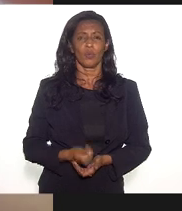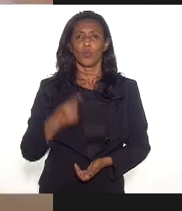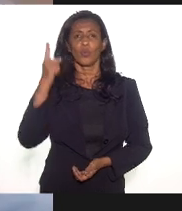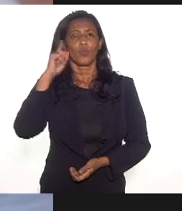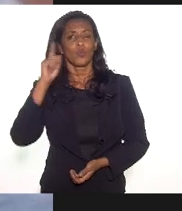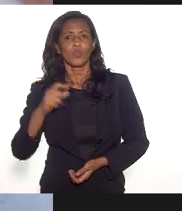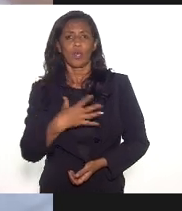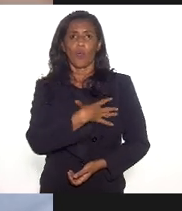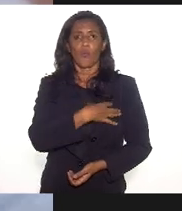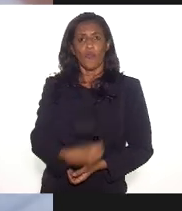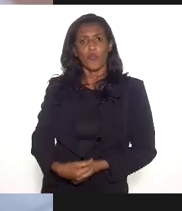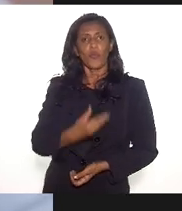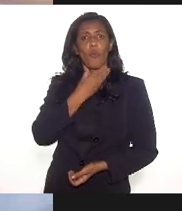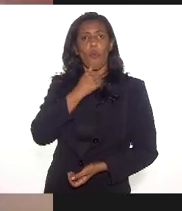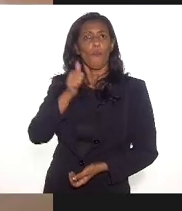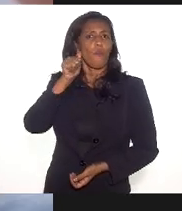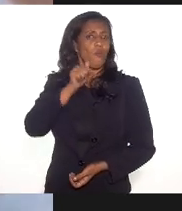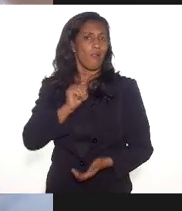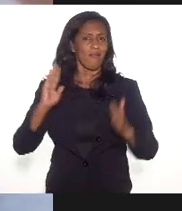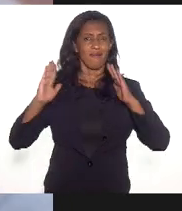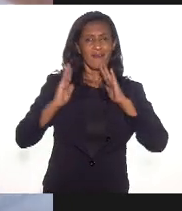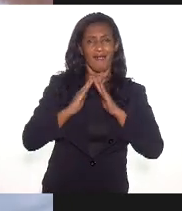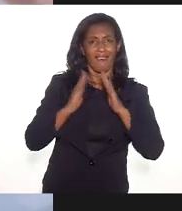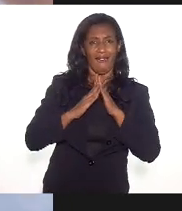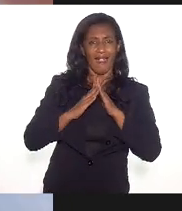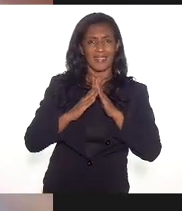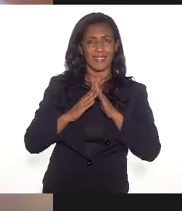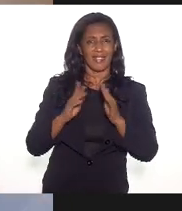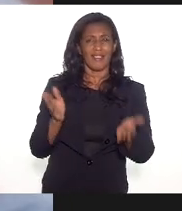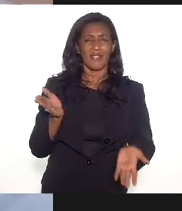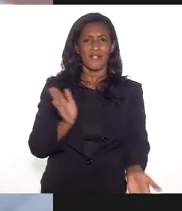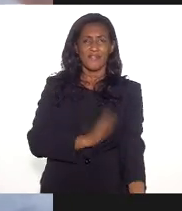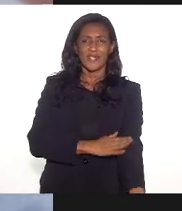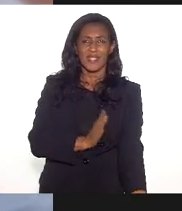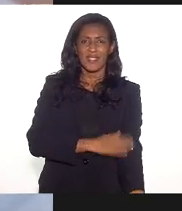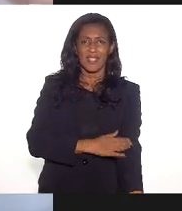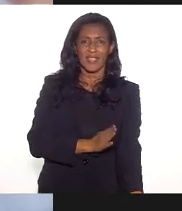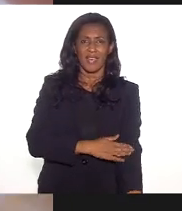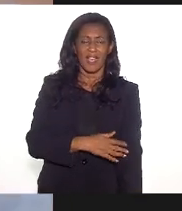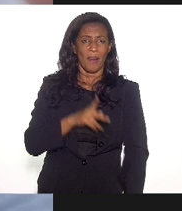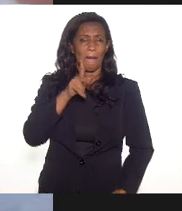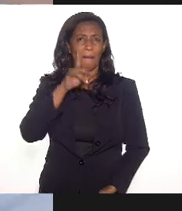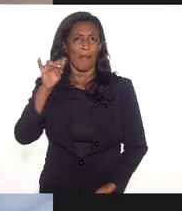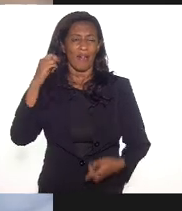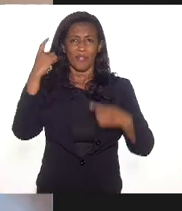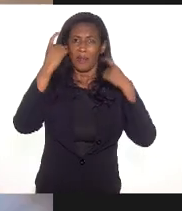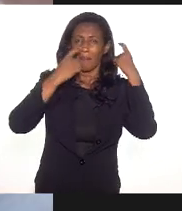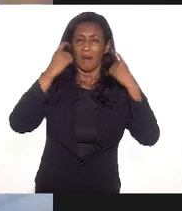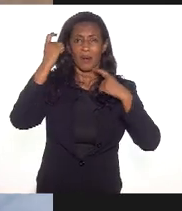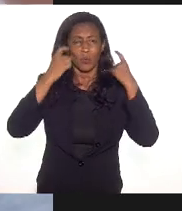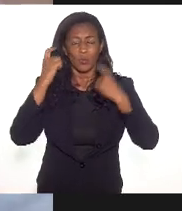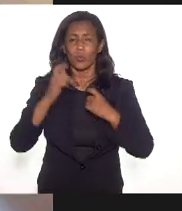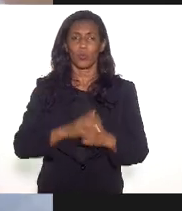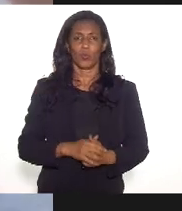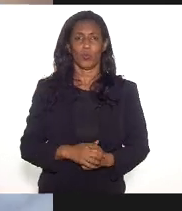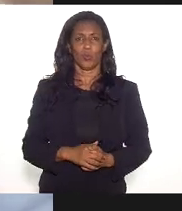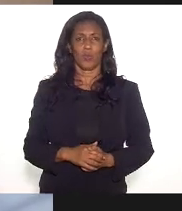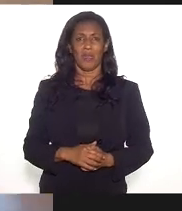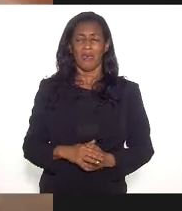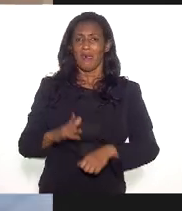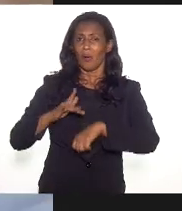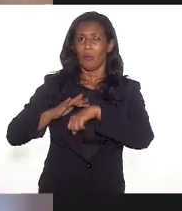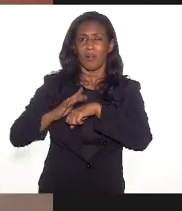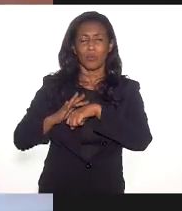filho, uma filha em casa, dependente químico. O pai fica maluco, não tem jeito, porque aquilo é uma